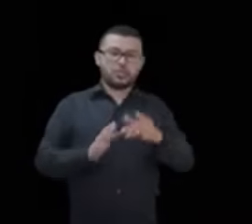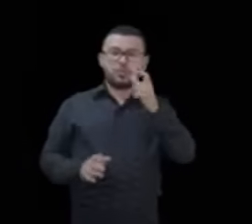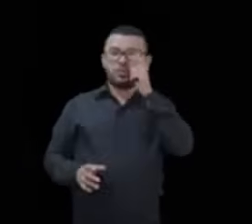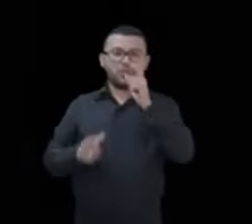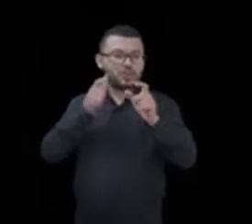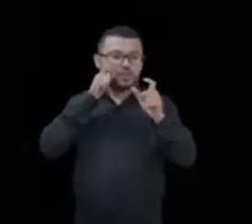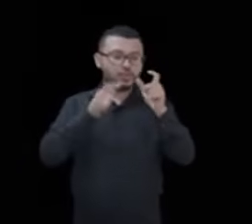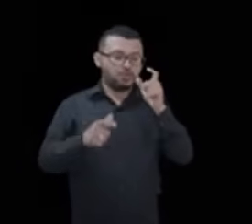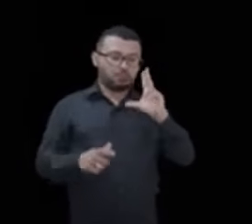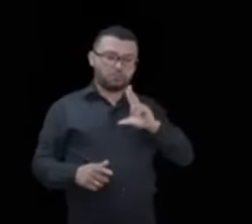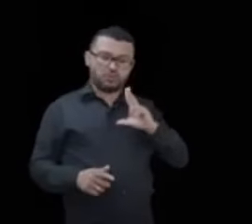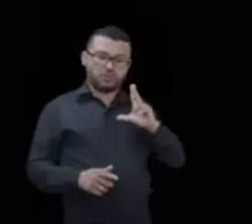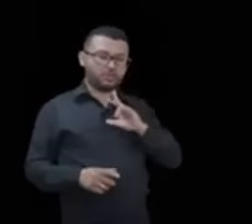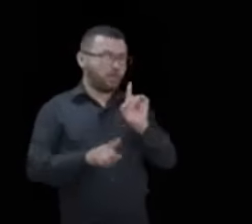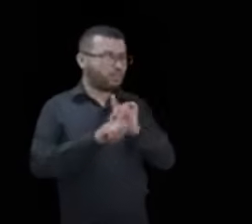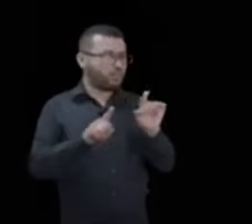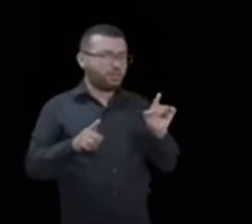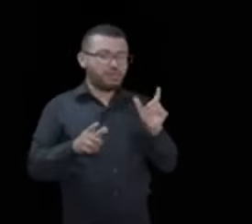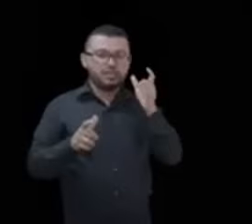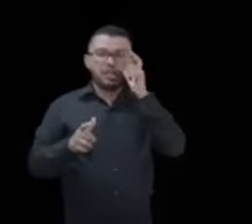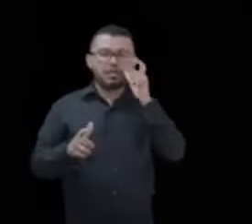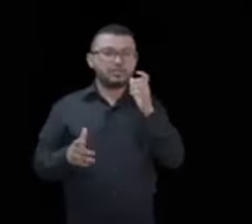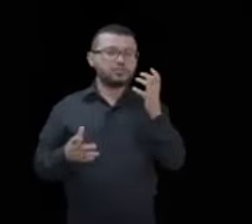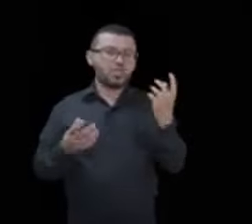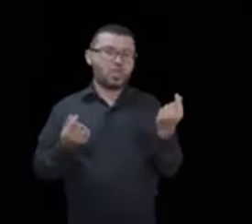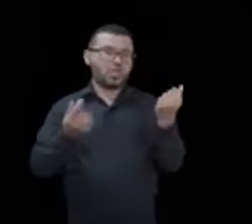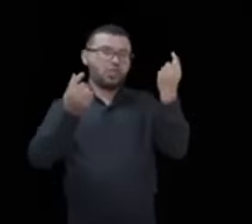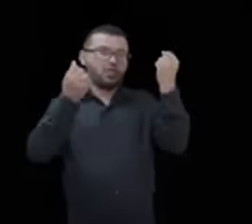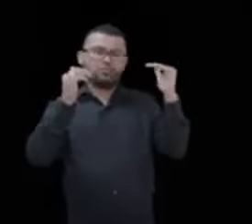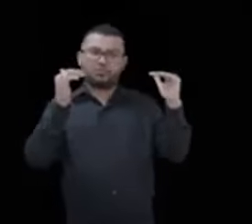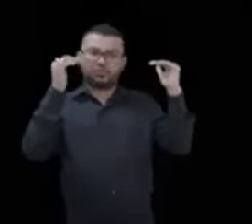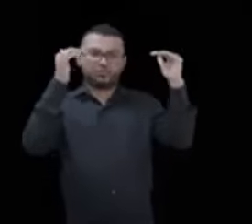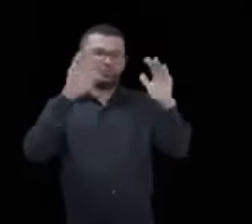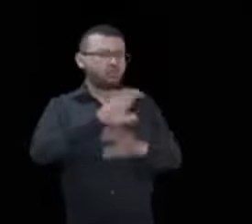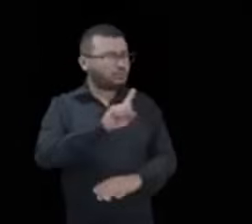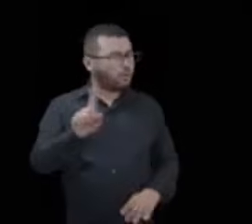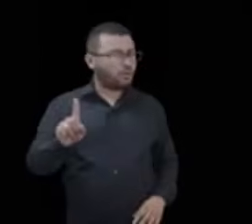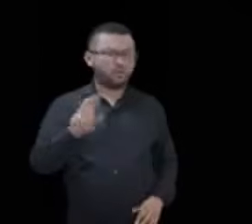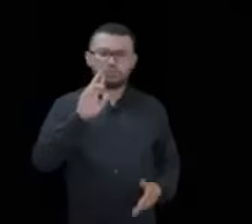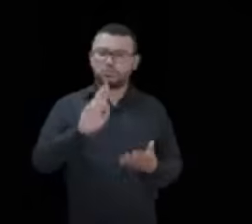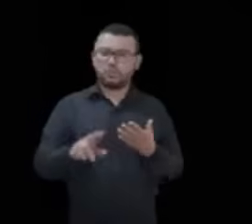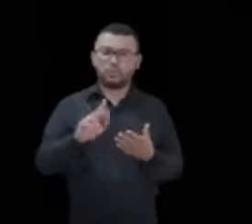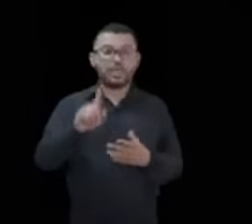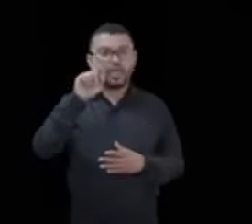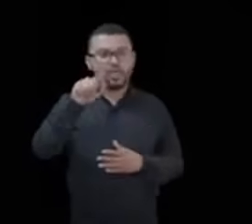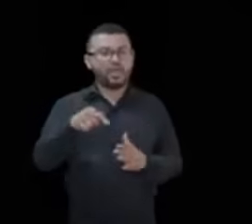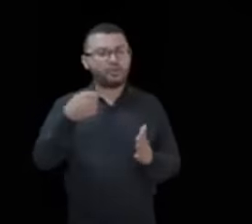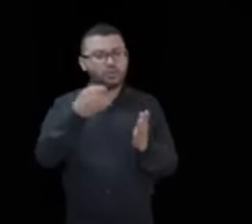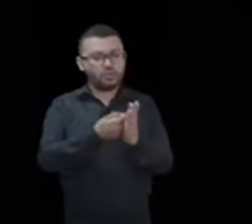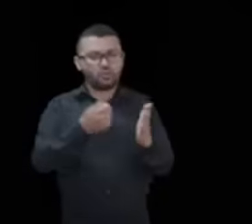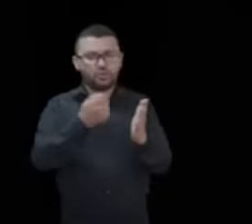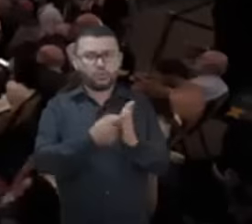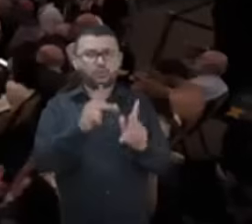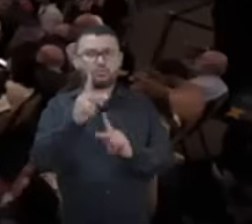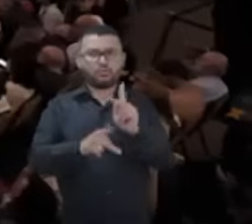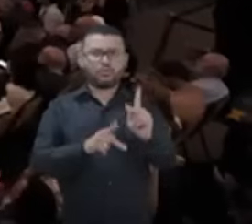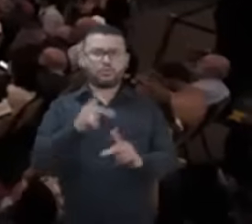PT para ascensão social. O PT é instrumento de luta do povo brasileiro.